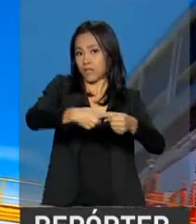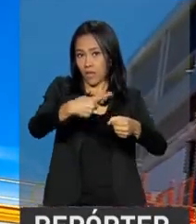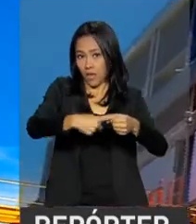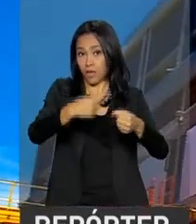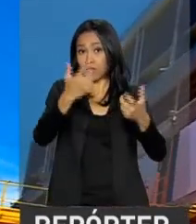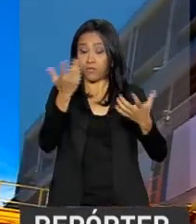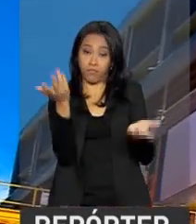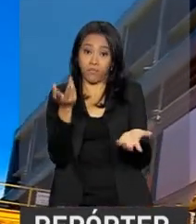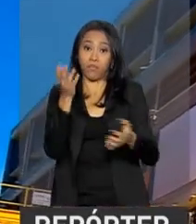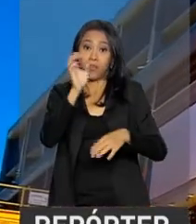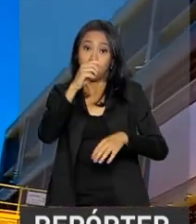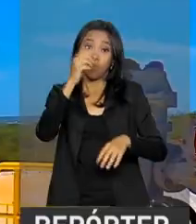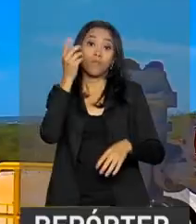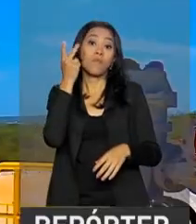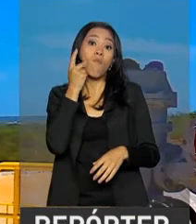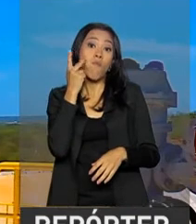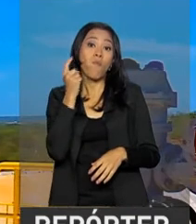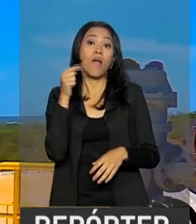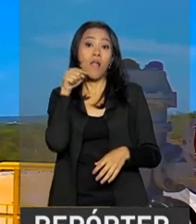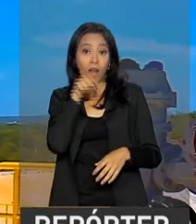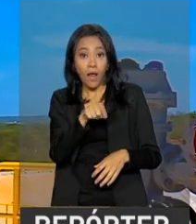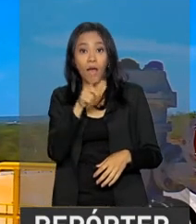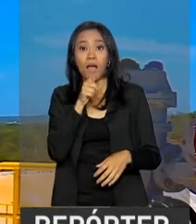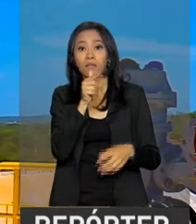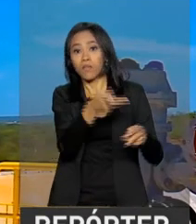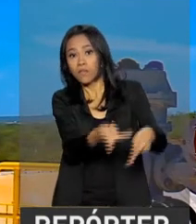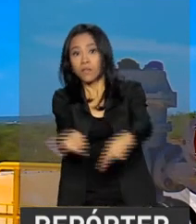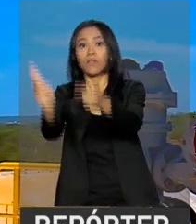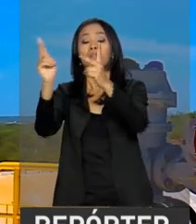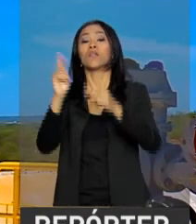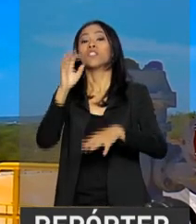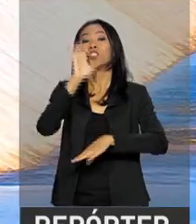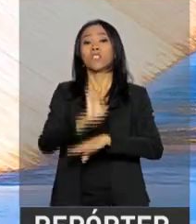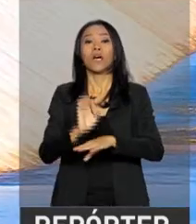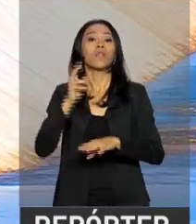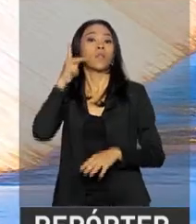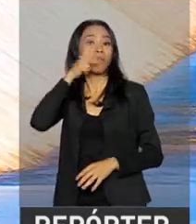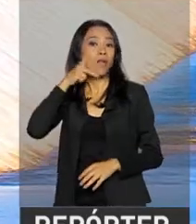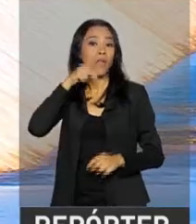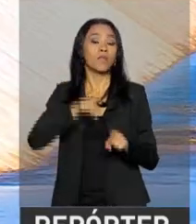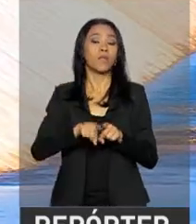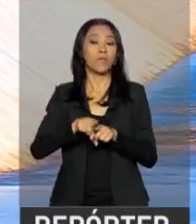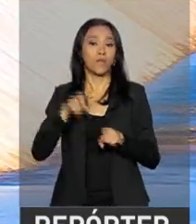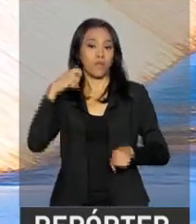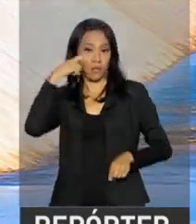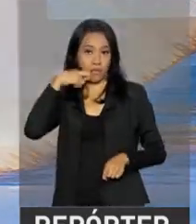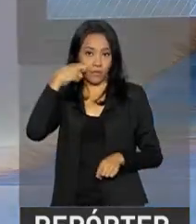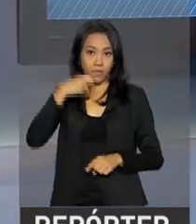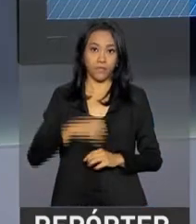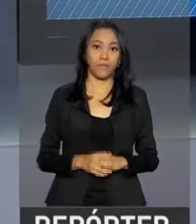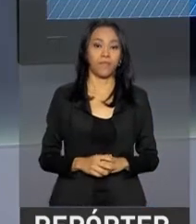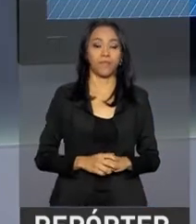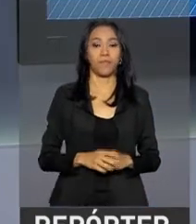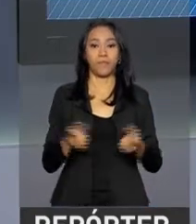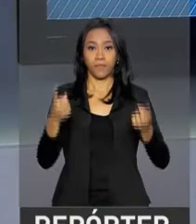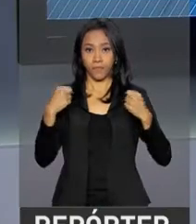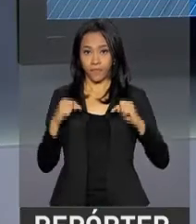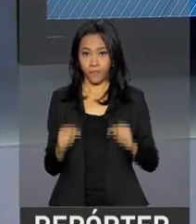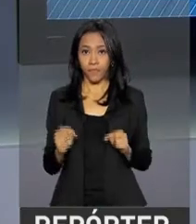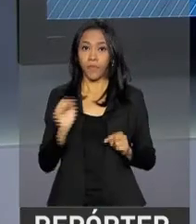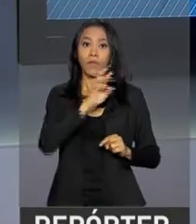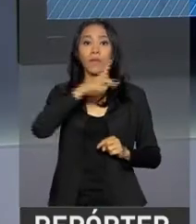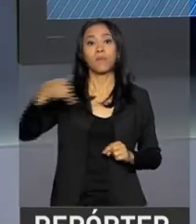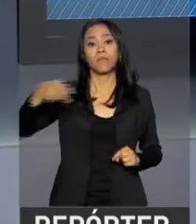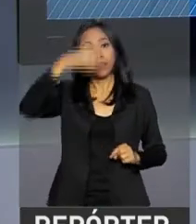no ceará de lá as águas vão seguir até os estados da paraíba e do rio grande do norte e o presidente